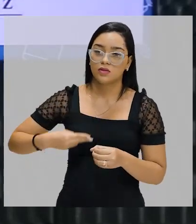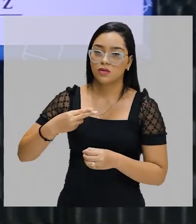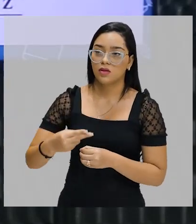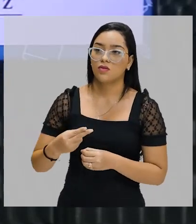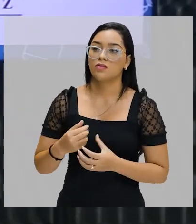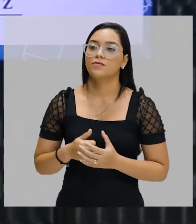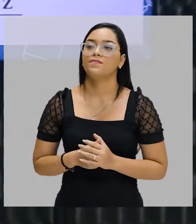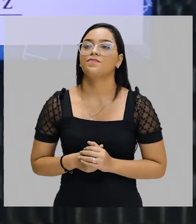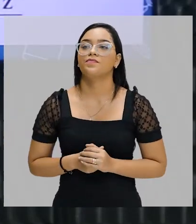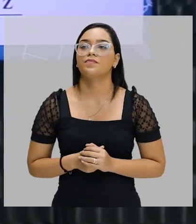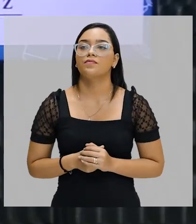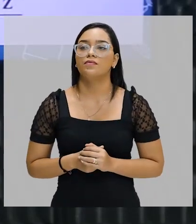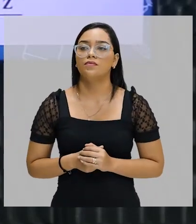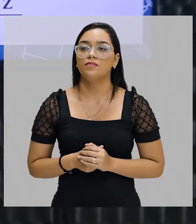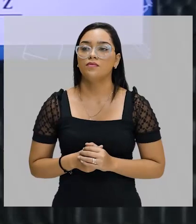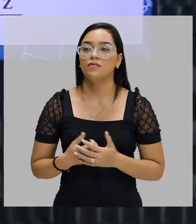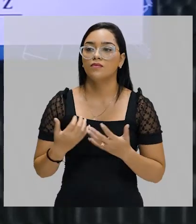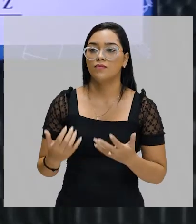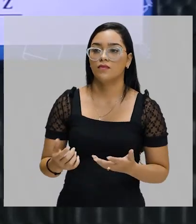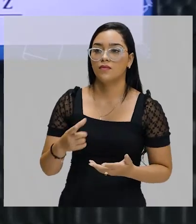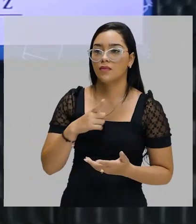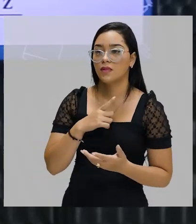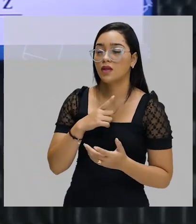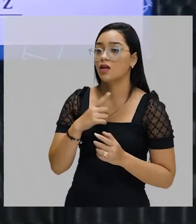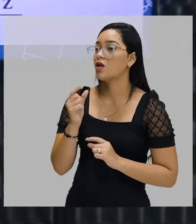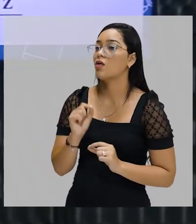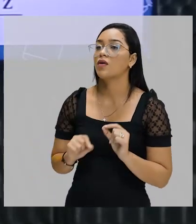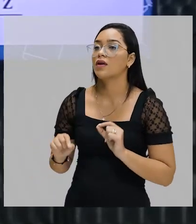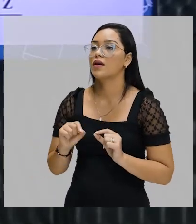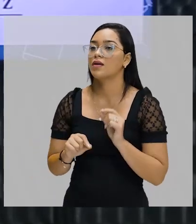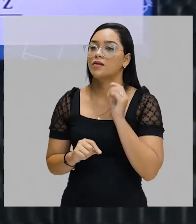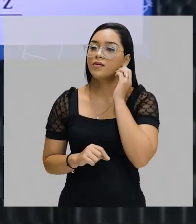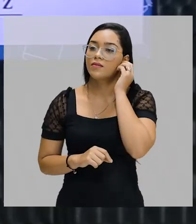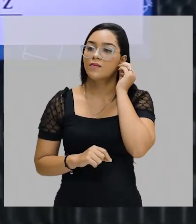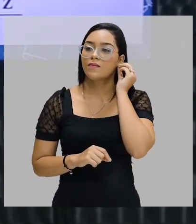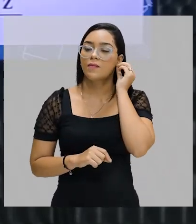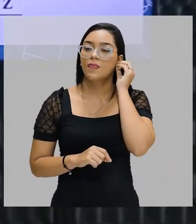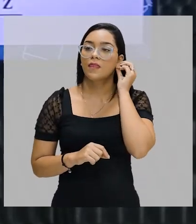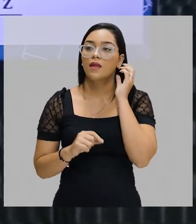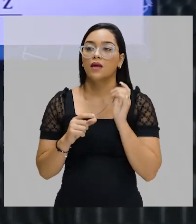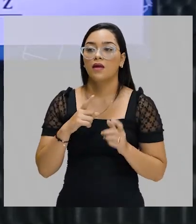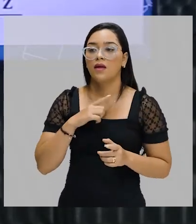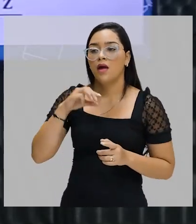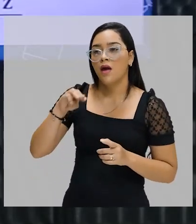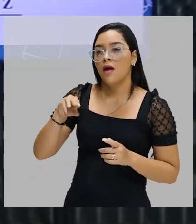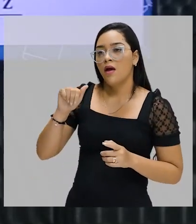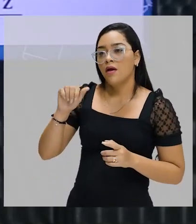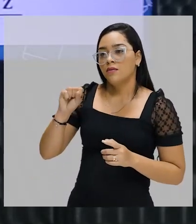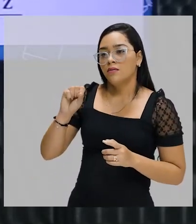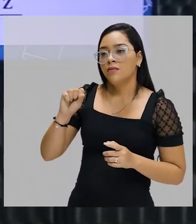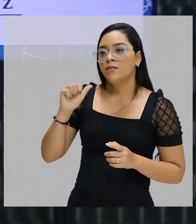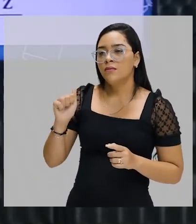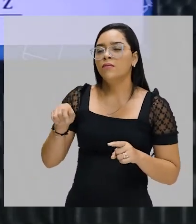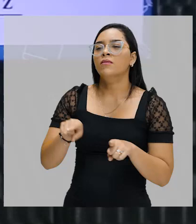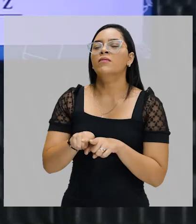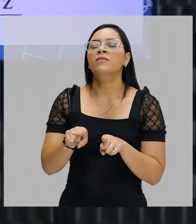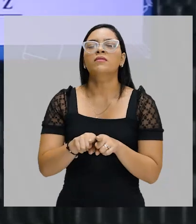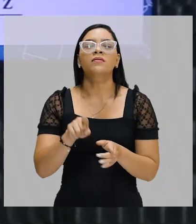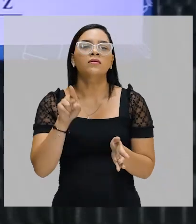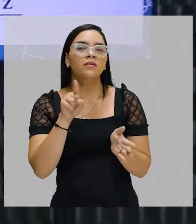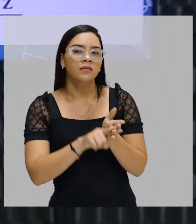certo? Então, o número de nêutrons é o quê? É eu pegar a massa e